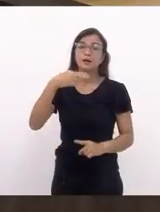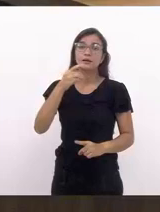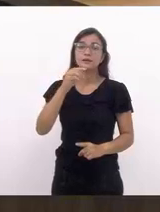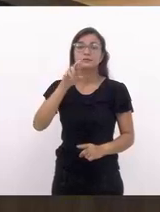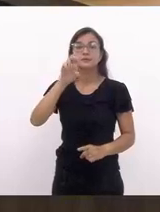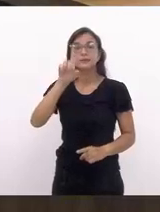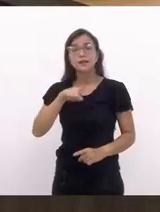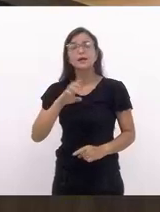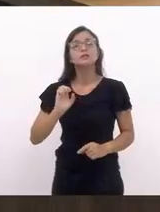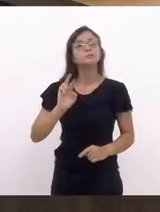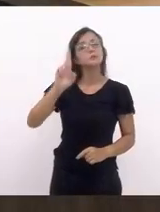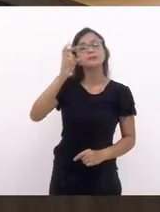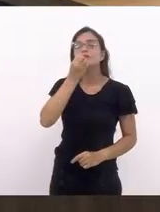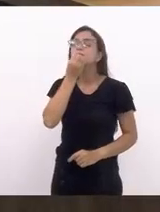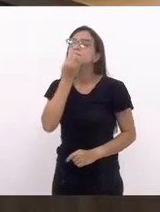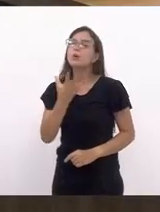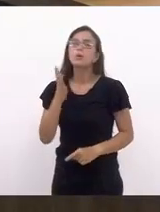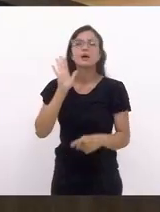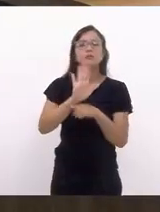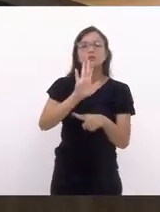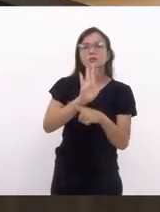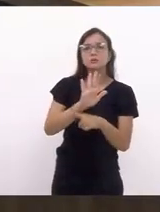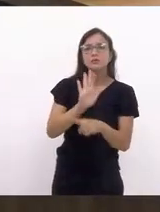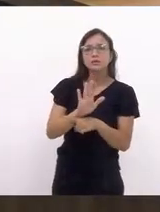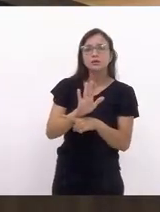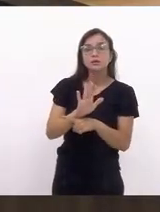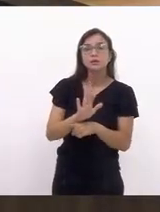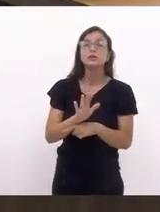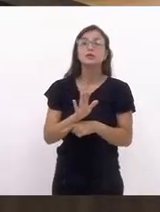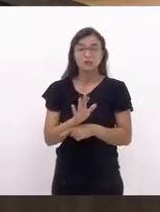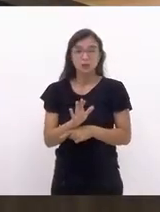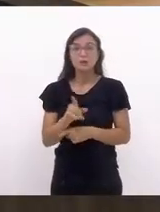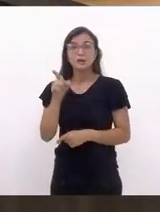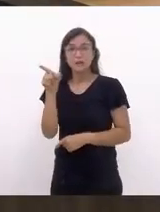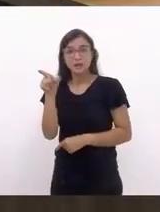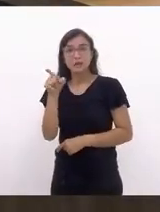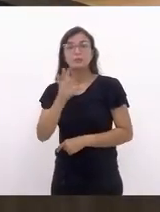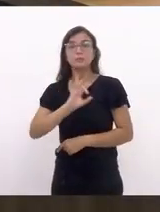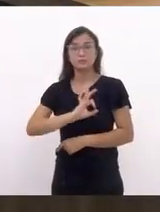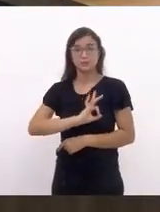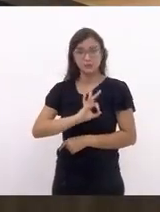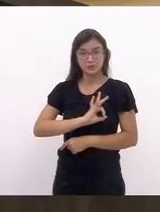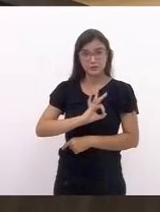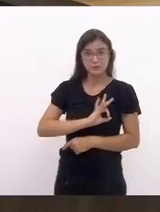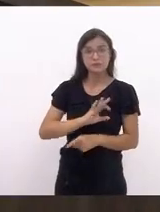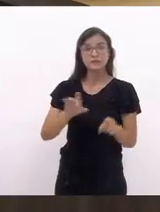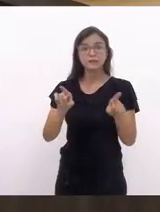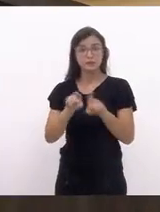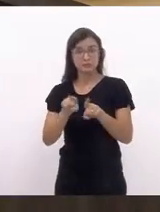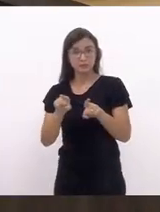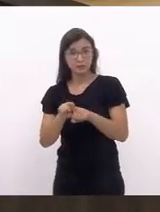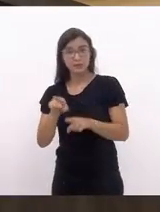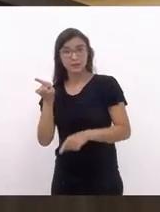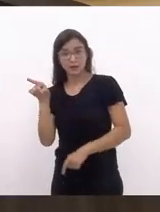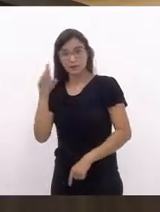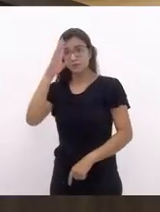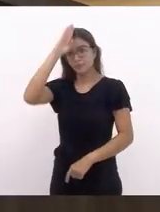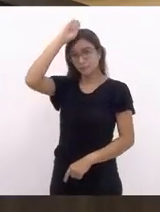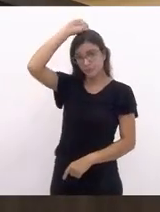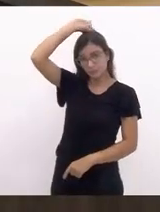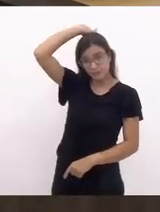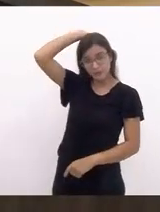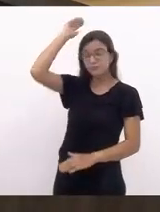do governo e isso trouxe para a categoria da polícia militar para a categoria dos